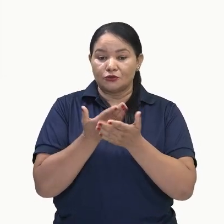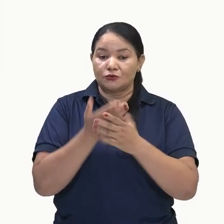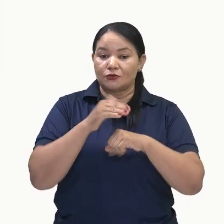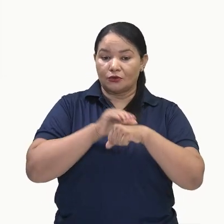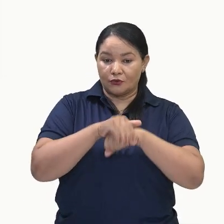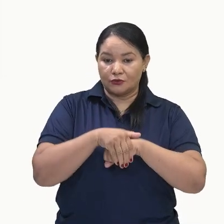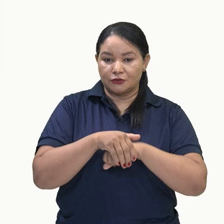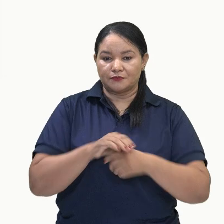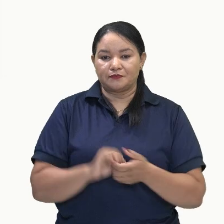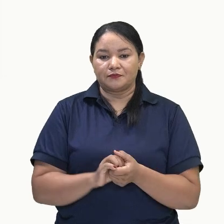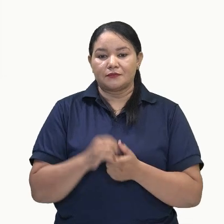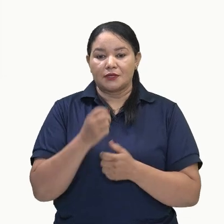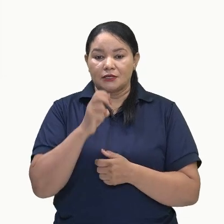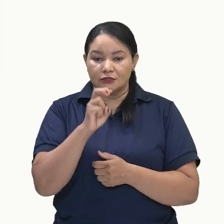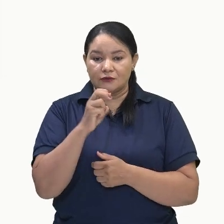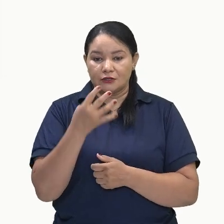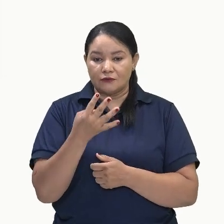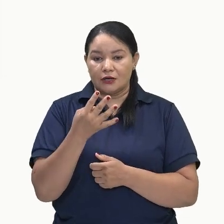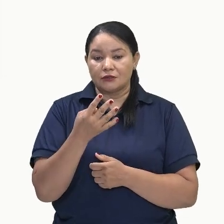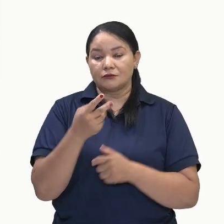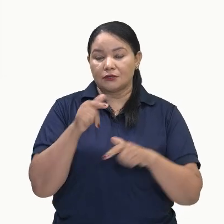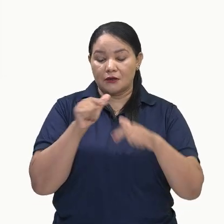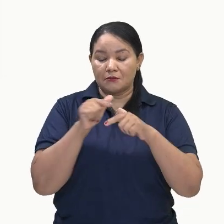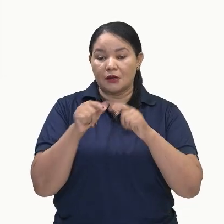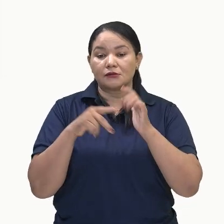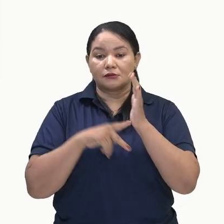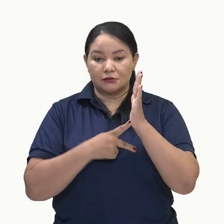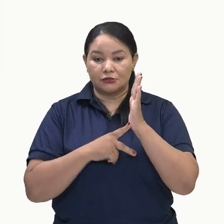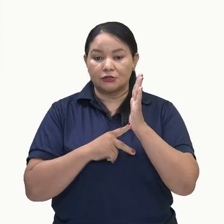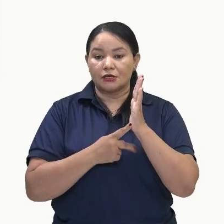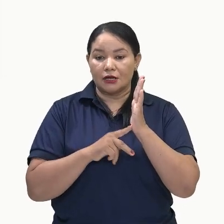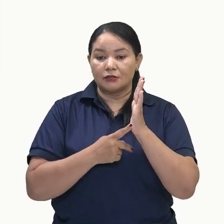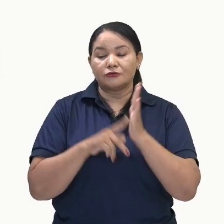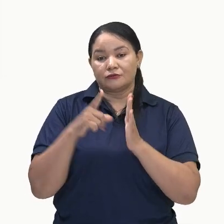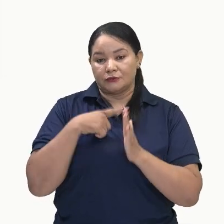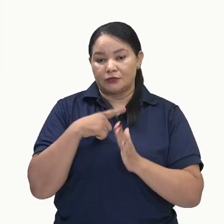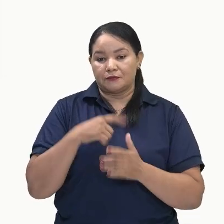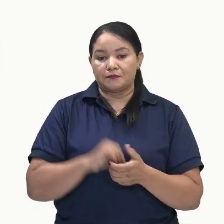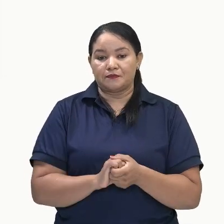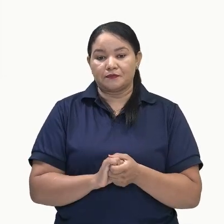54% dos trabalhadores são sindicalizados. E ainda a notícia diz que